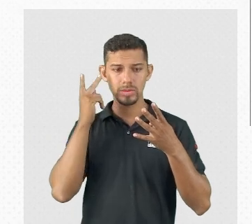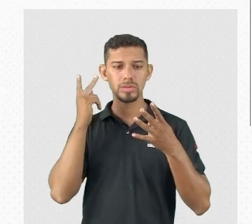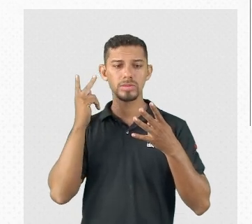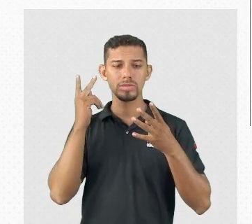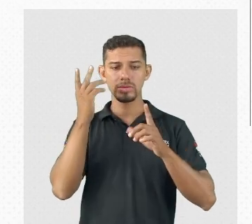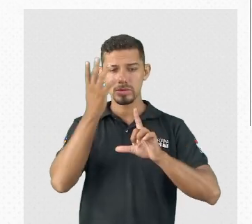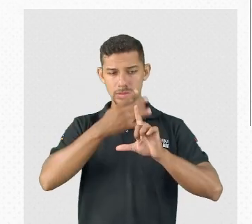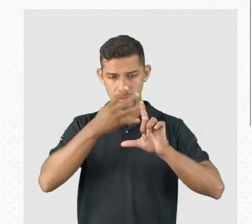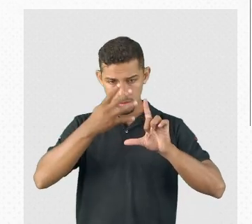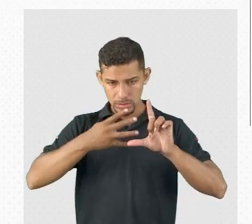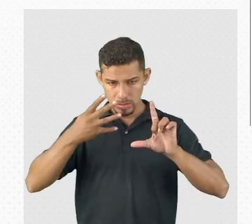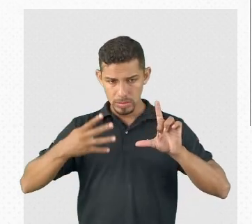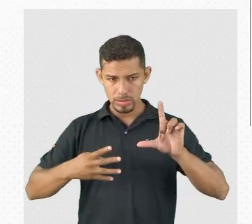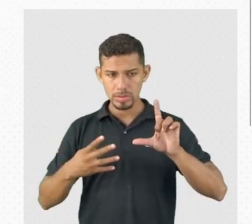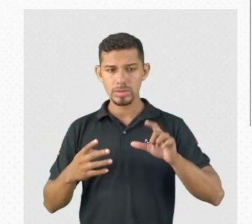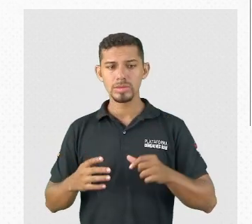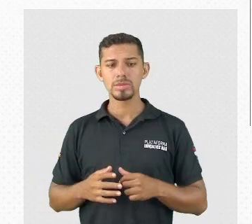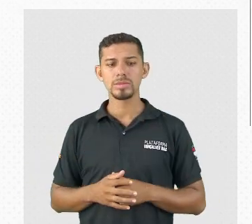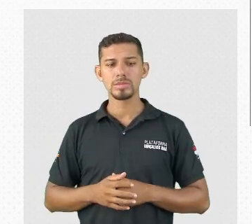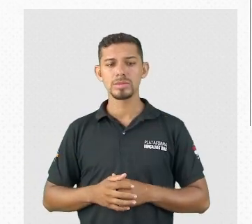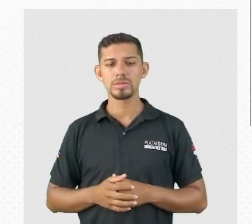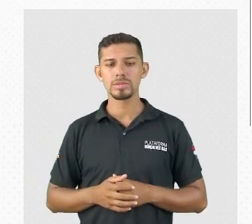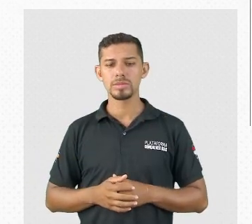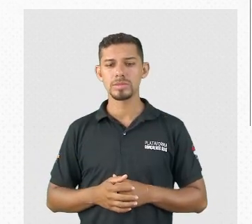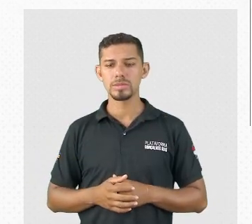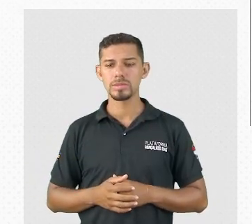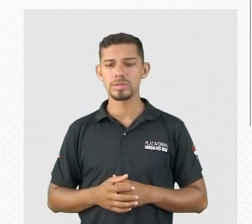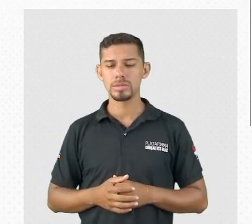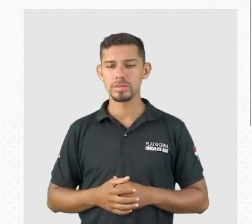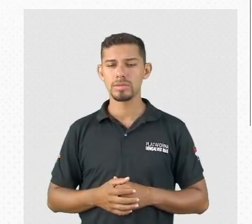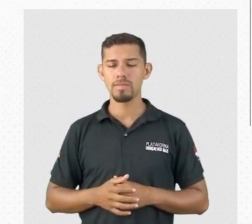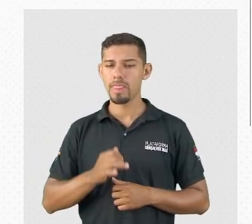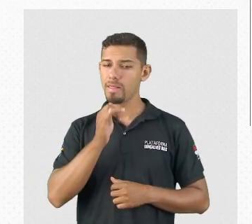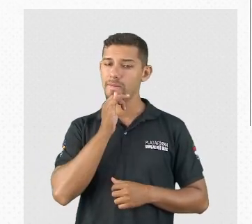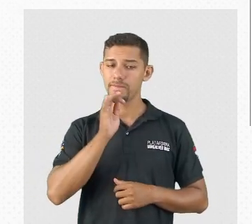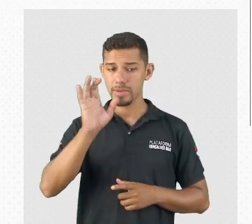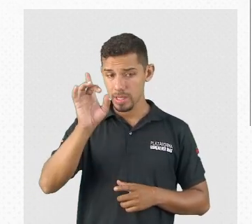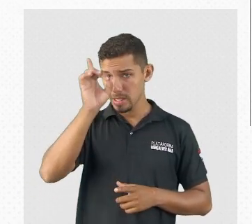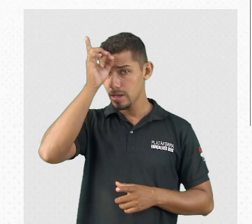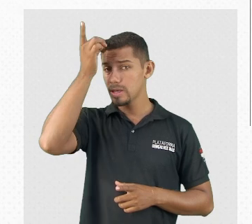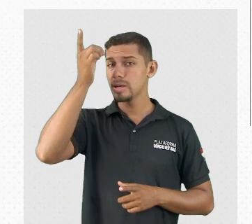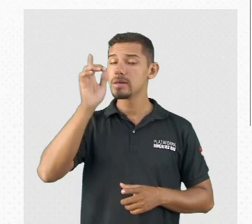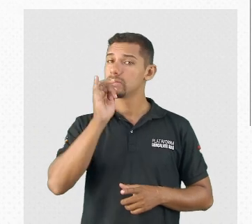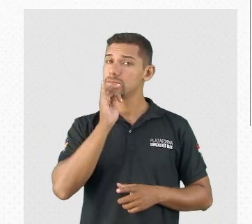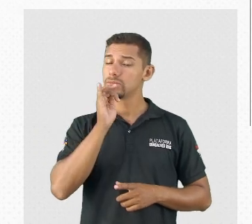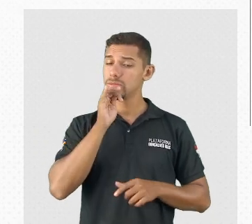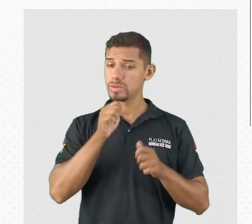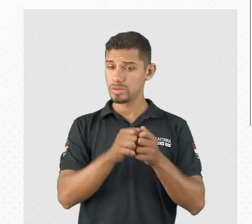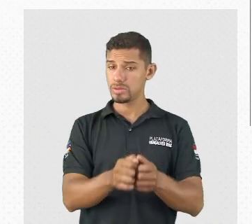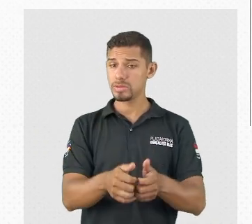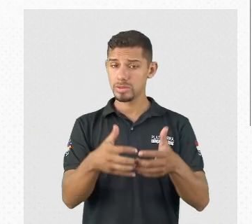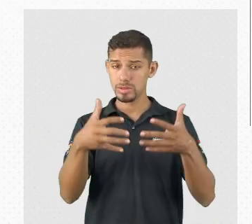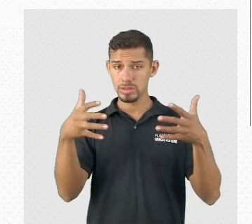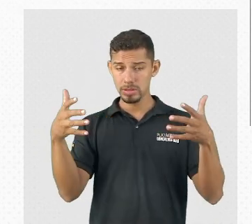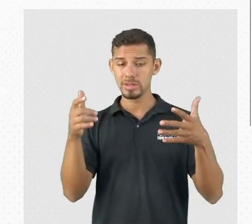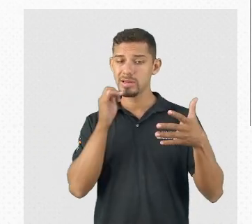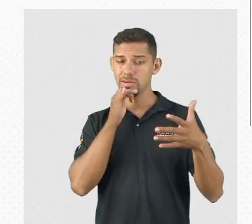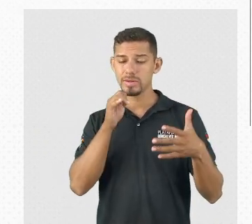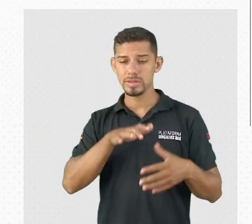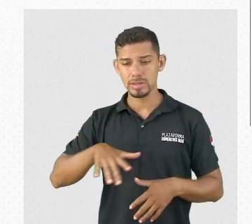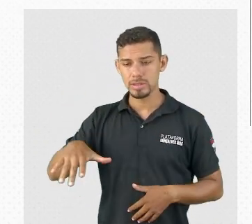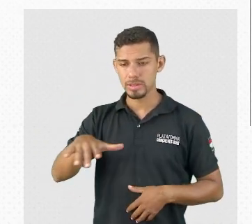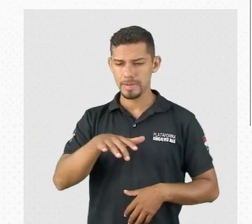população LGBTQIA+, certo? Então, a ideia é que a gente possa expandir essa diversidade